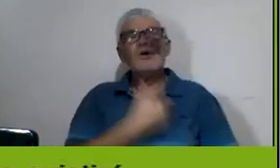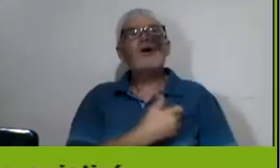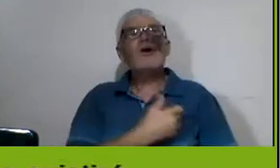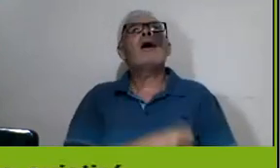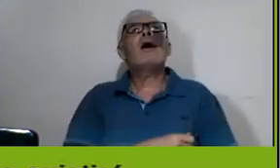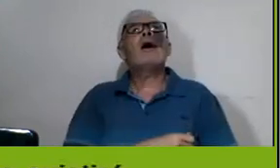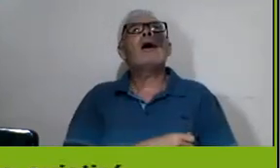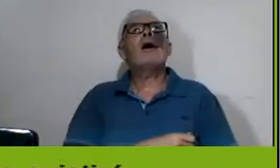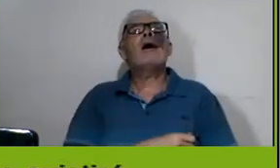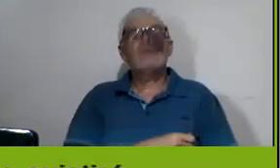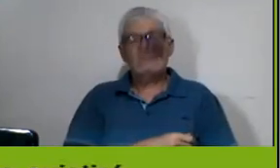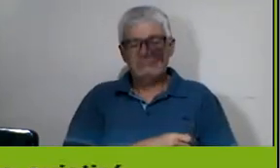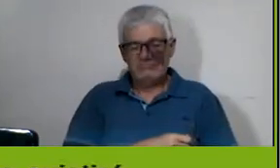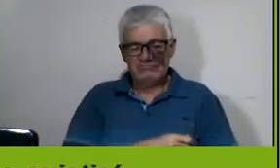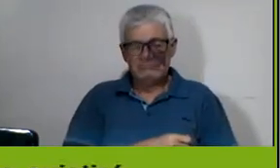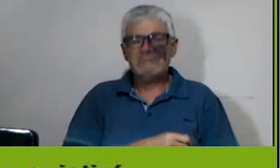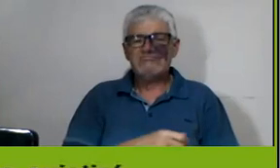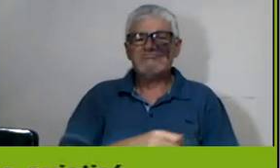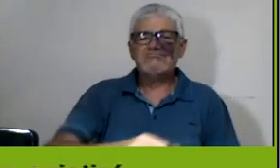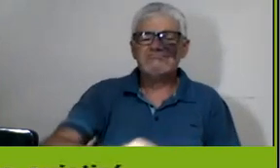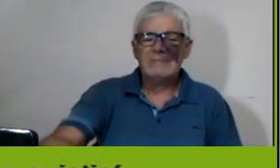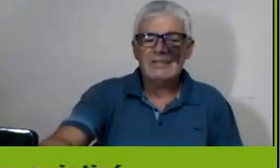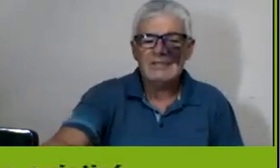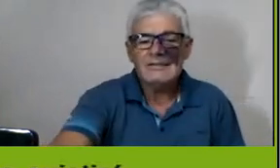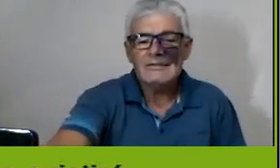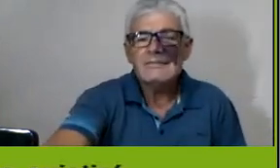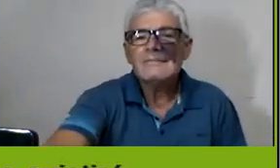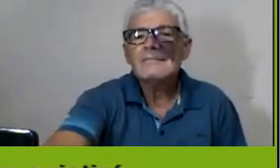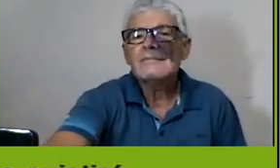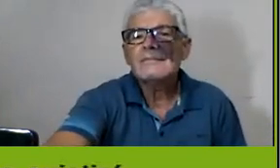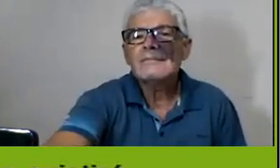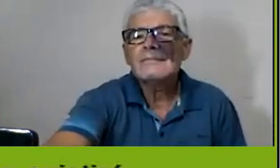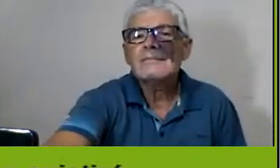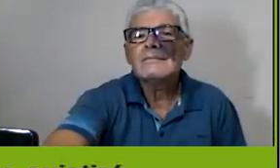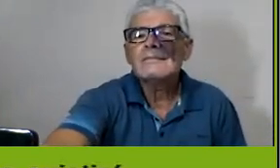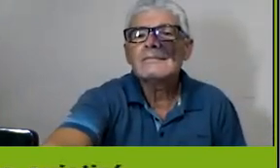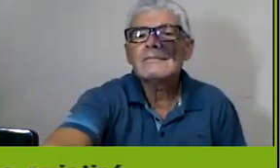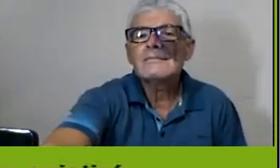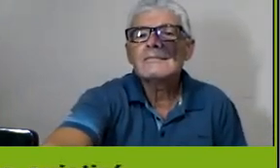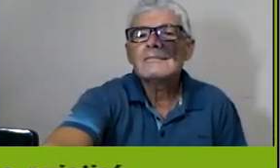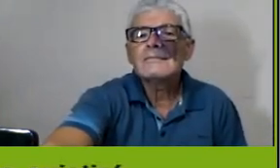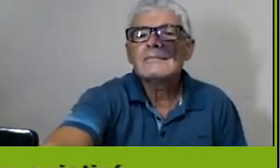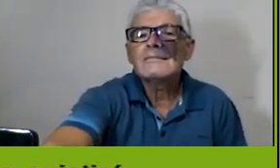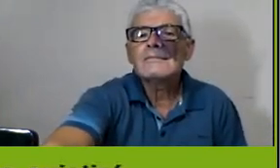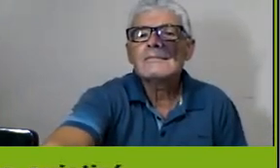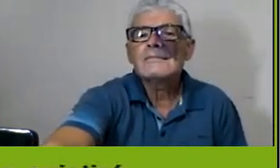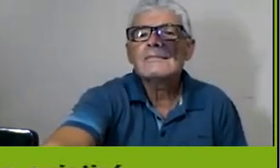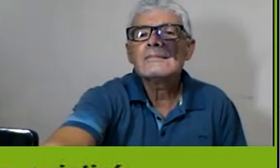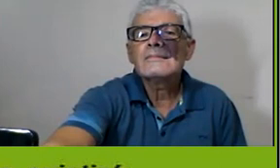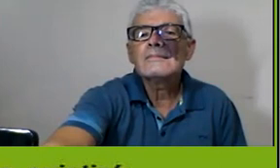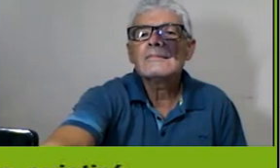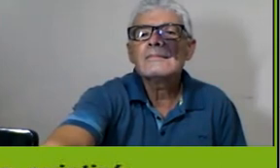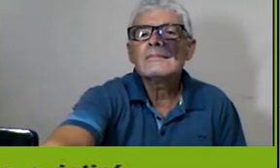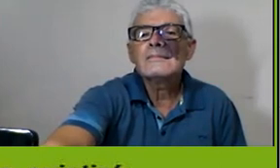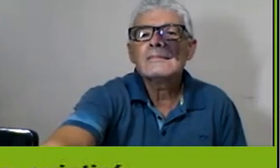ser reconstruído. Então, o principal assunto do livro é mesmo a reconstrução do templo e a importância,